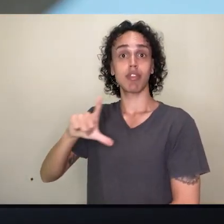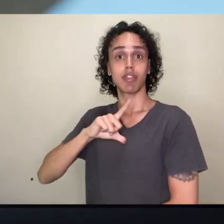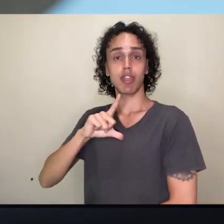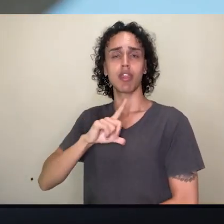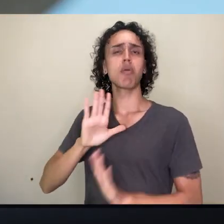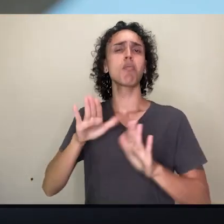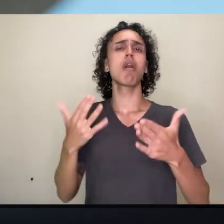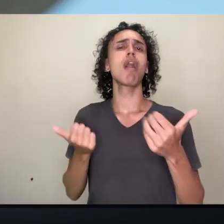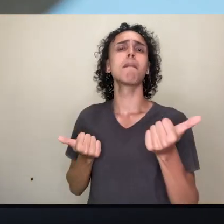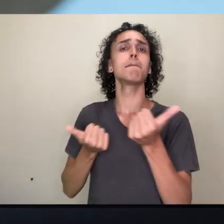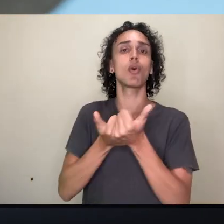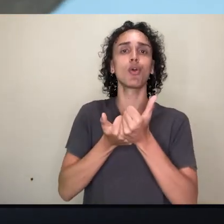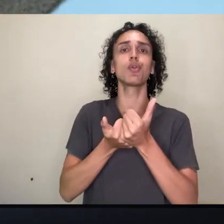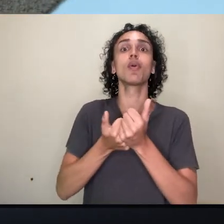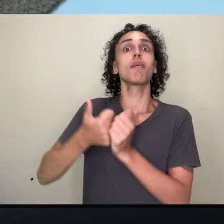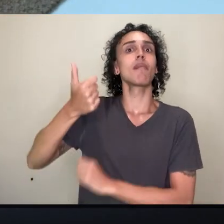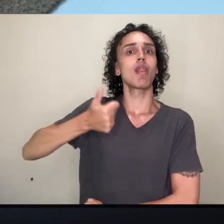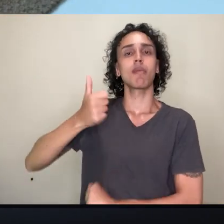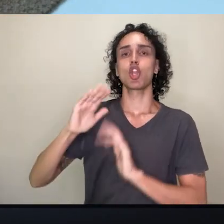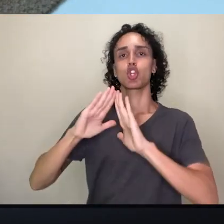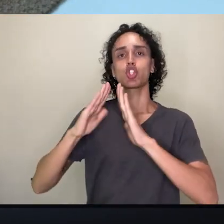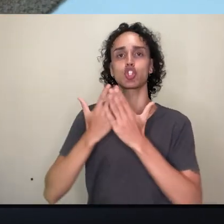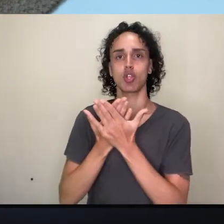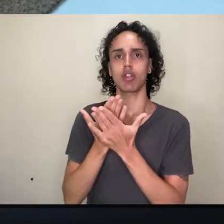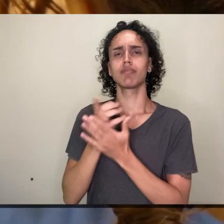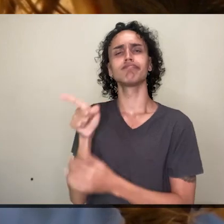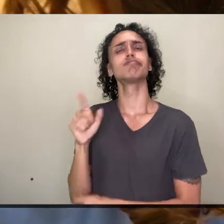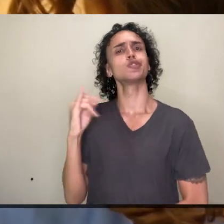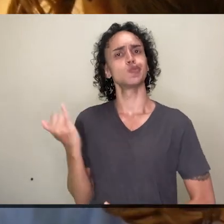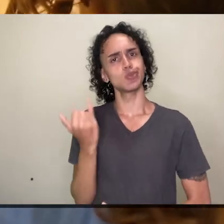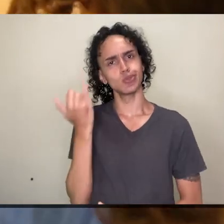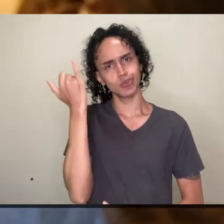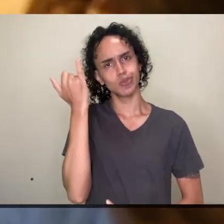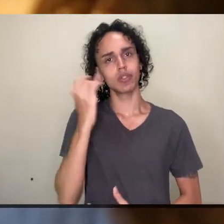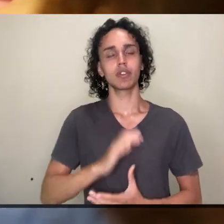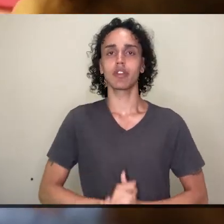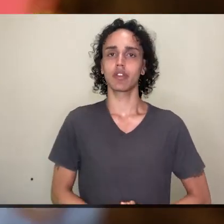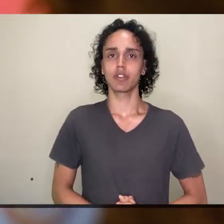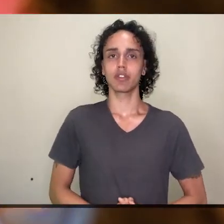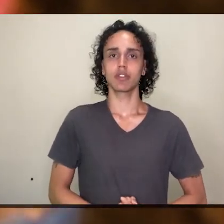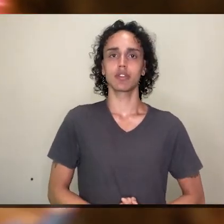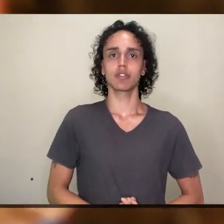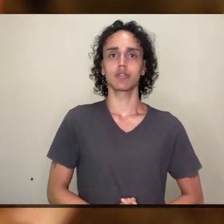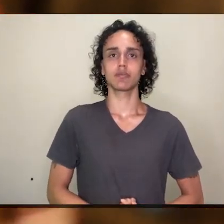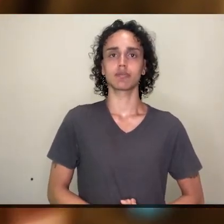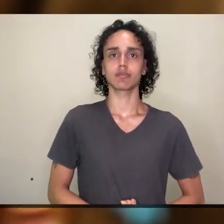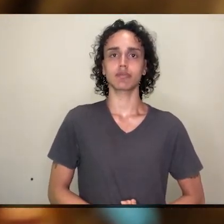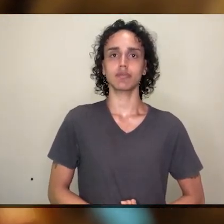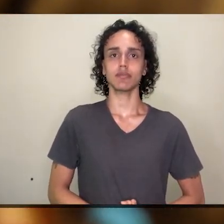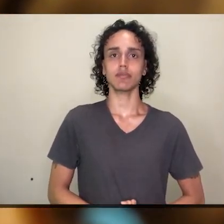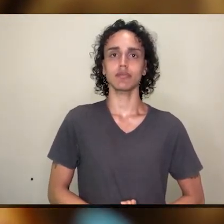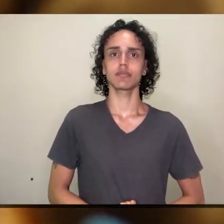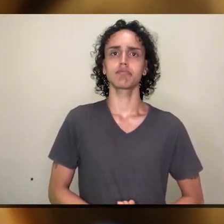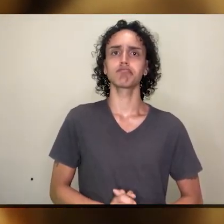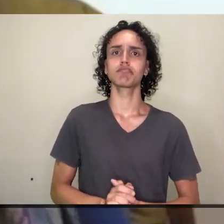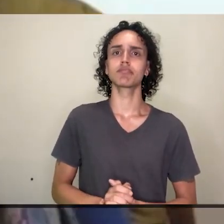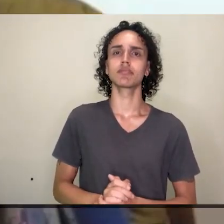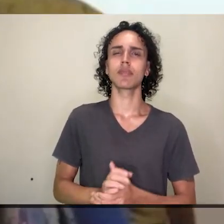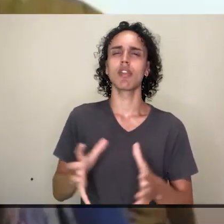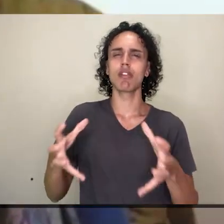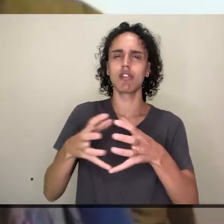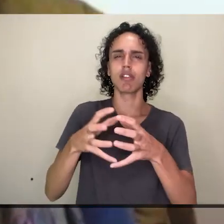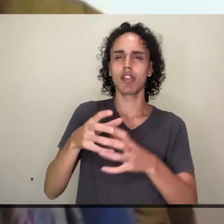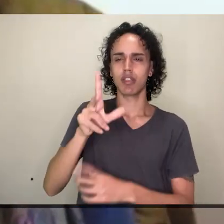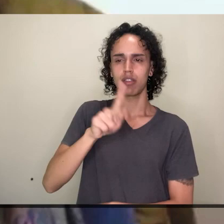crianças, um dos apoios que ela poderia ter de imediato é o da escola. Esse é um apoio muito importante. E